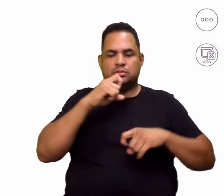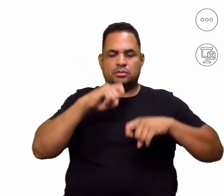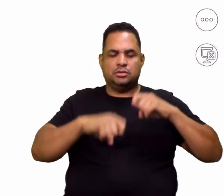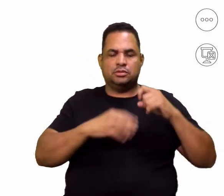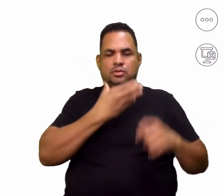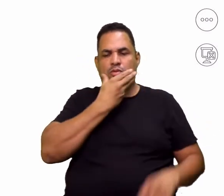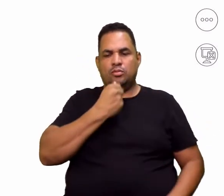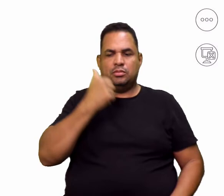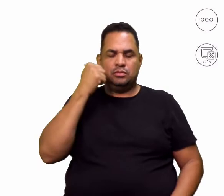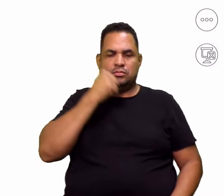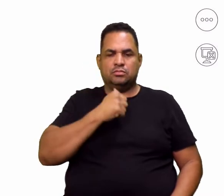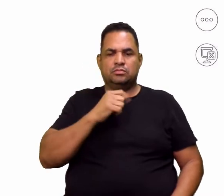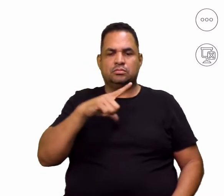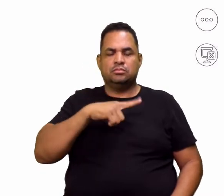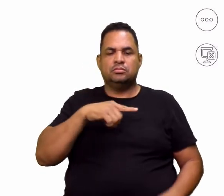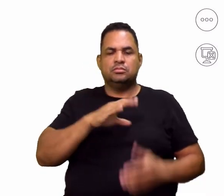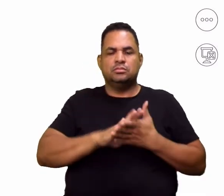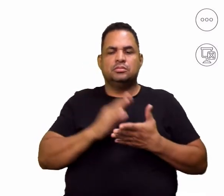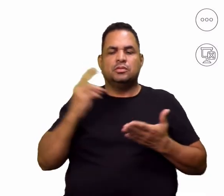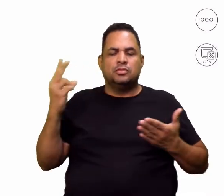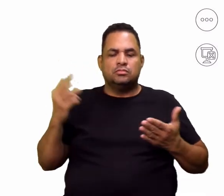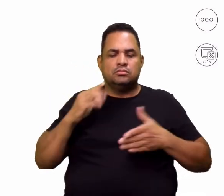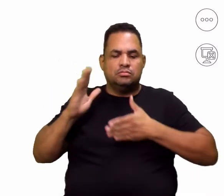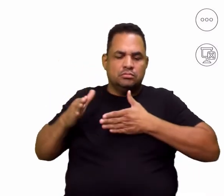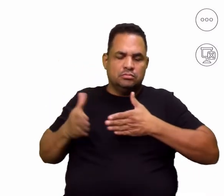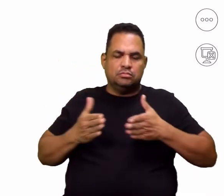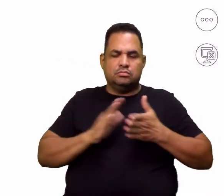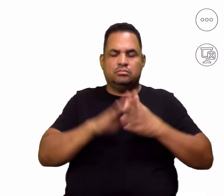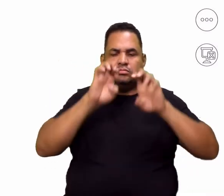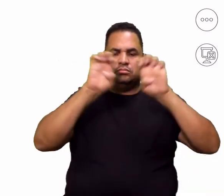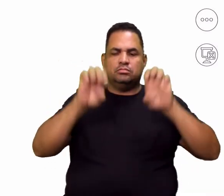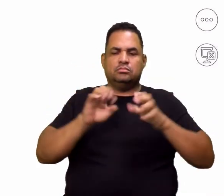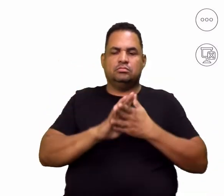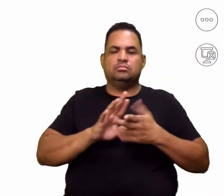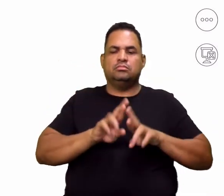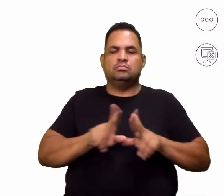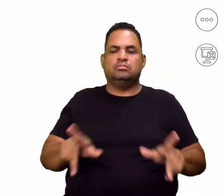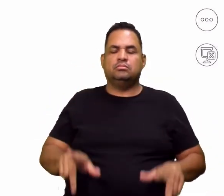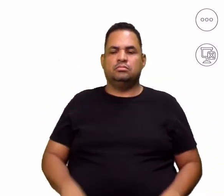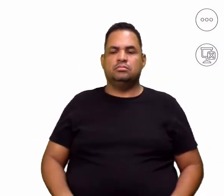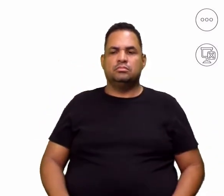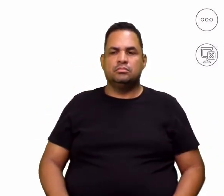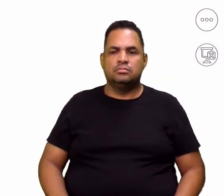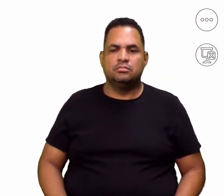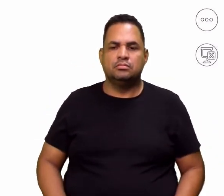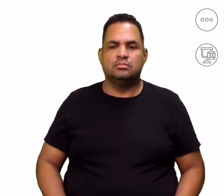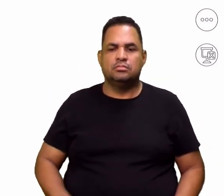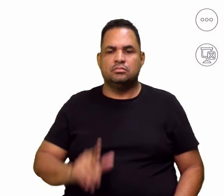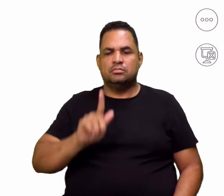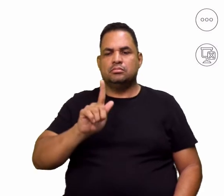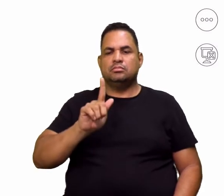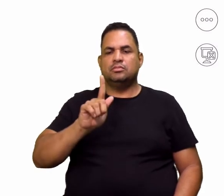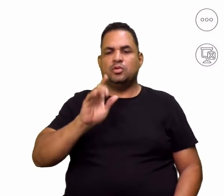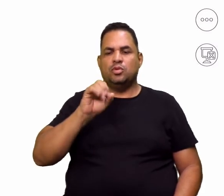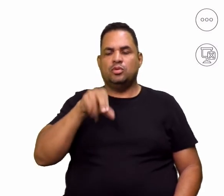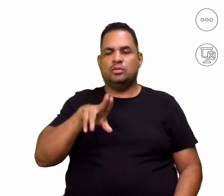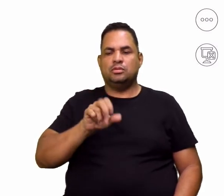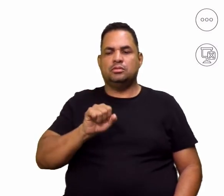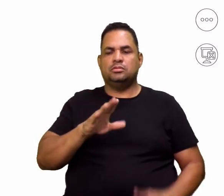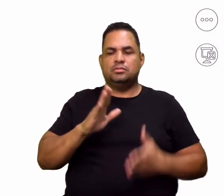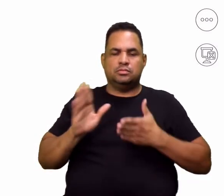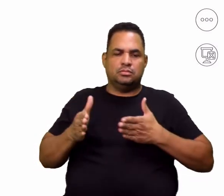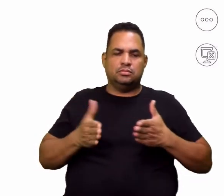também, ou seja, o funcionamento dessas estruturas também vai ser diferente. tá? Ou seja, as gônadas que vão estar produzindo